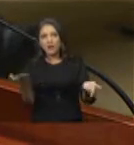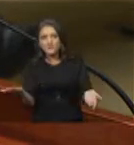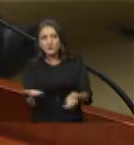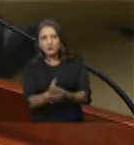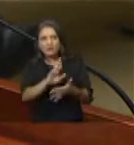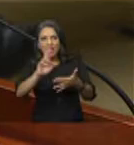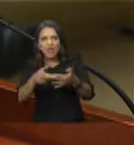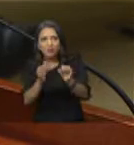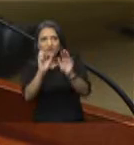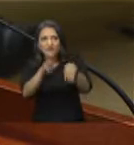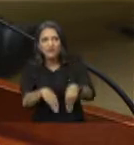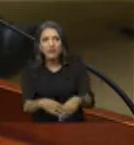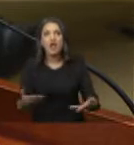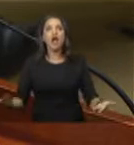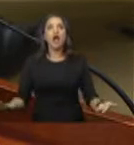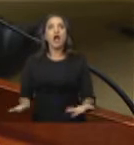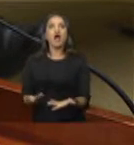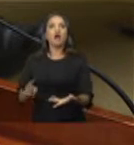porque